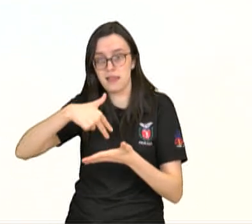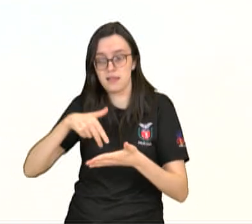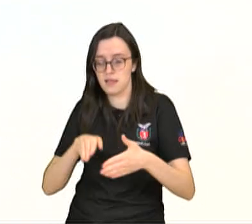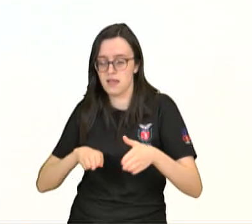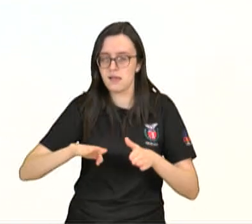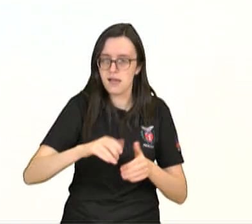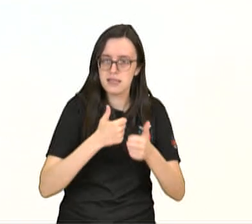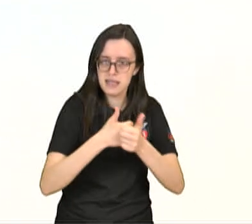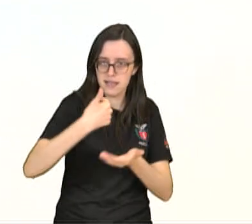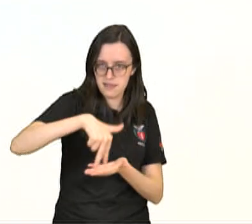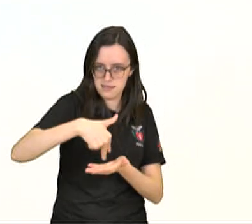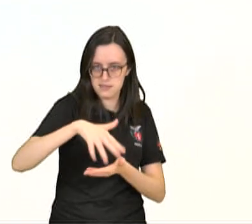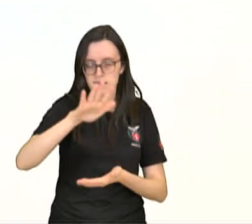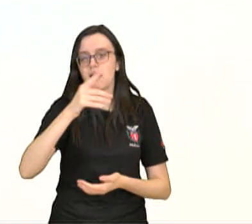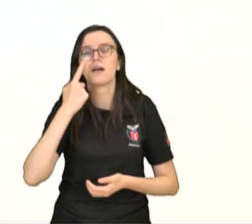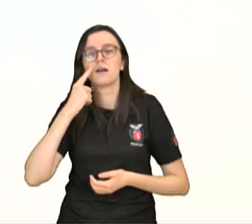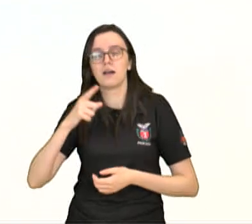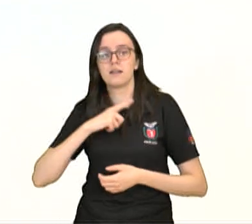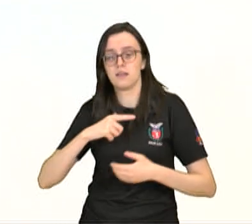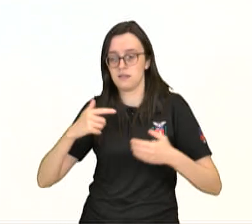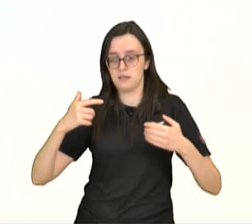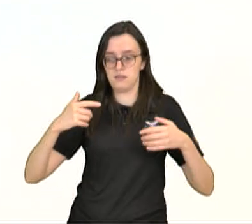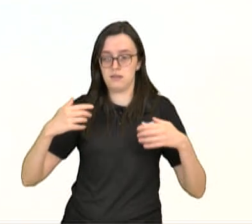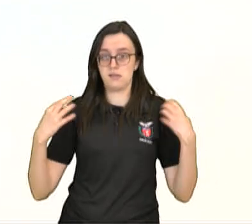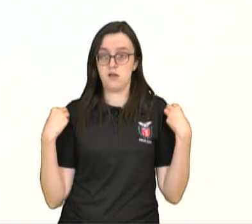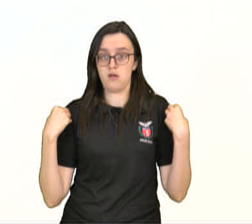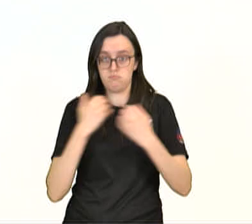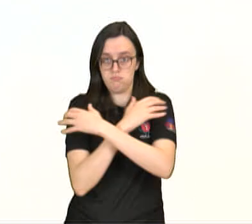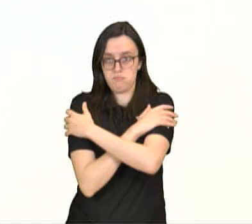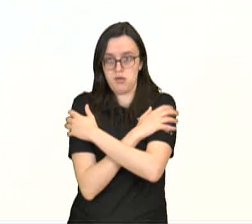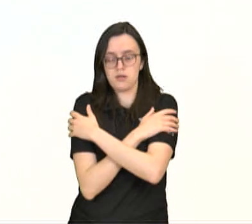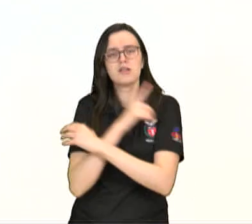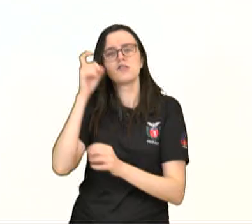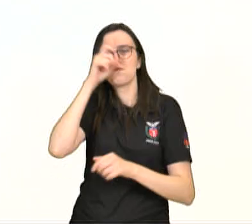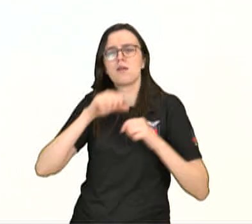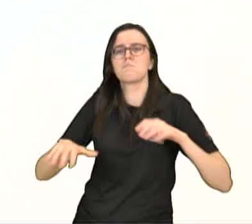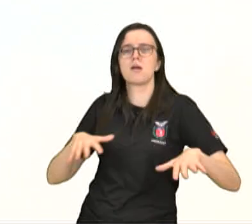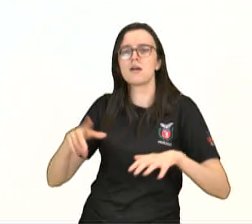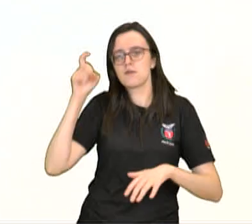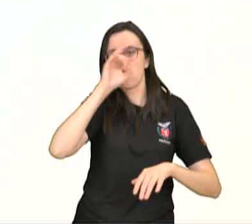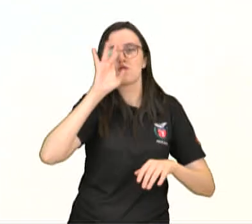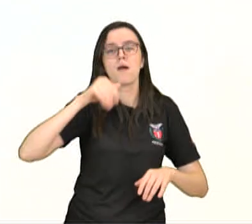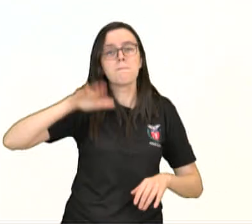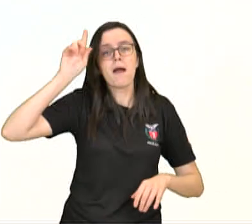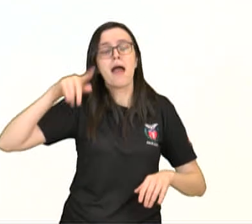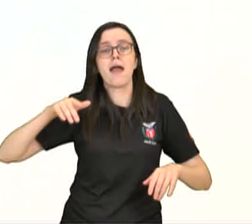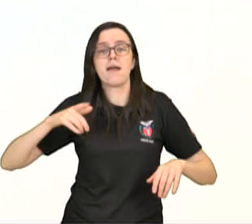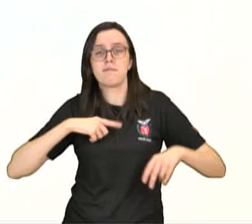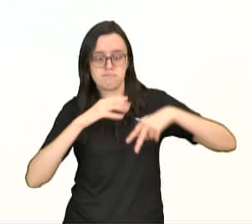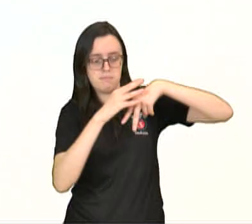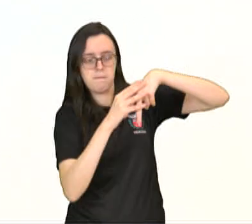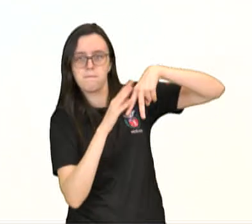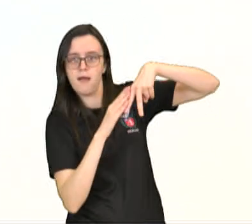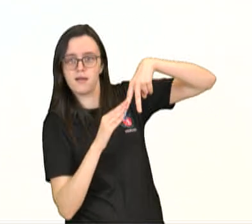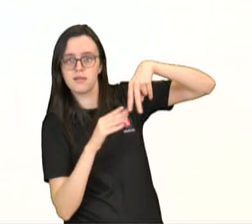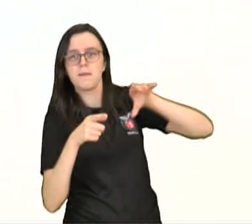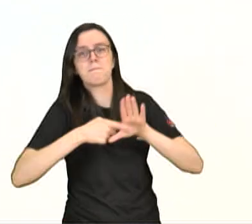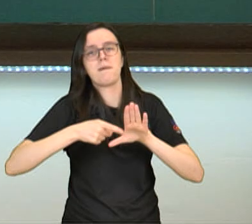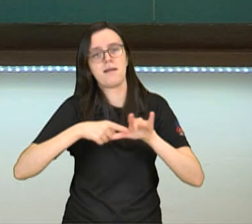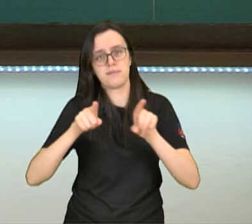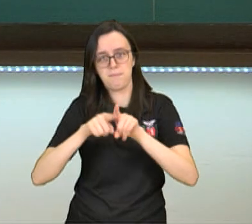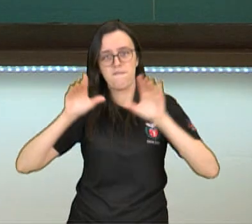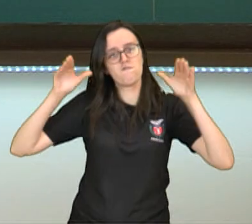a coreografia. Os membros superiores, eles não se mexem muito, deixando o ritmo apenas para as pernas e os pés. Então, nós